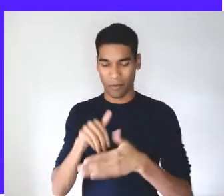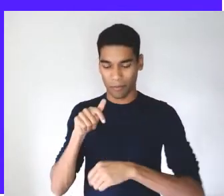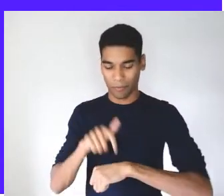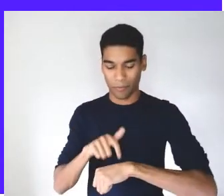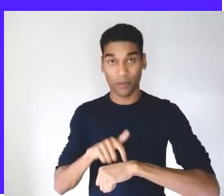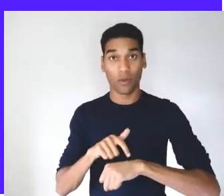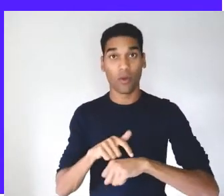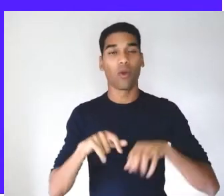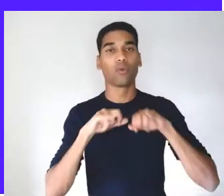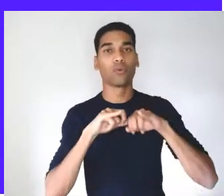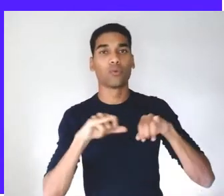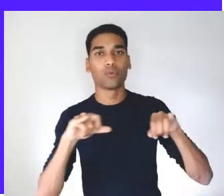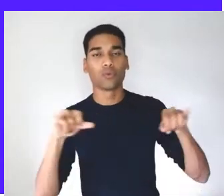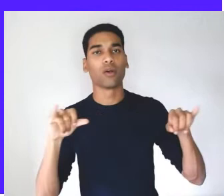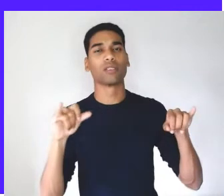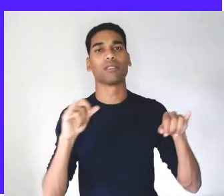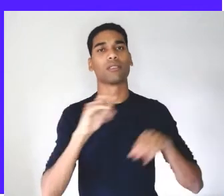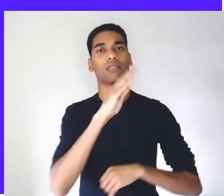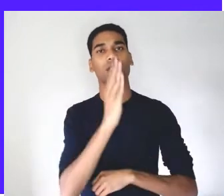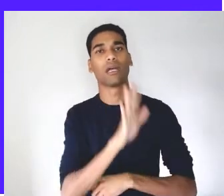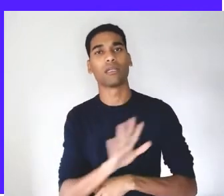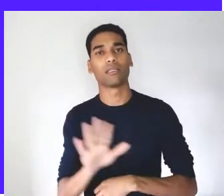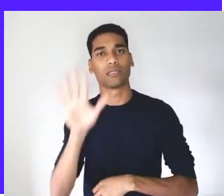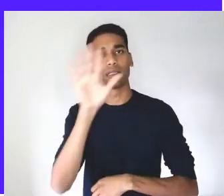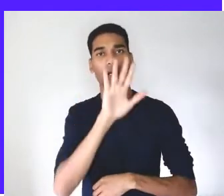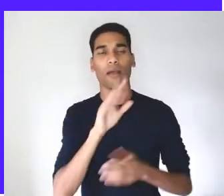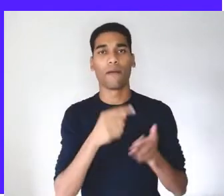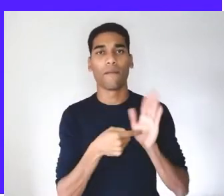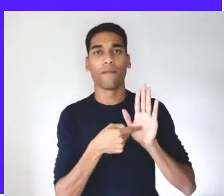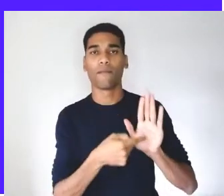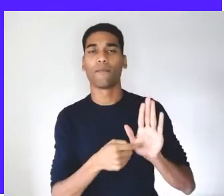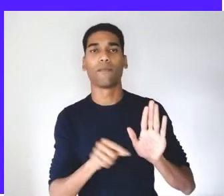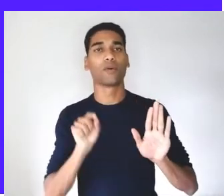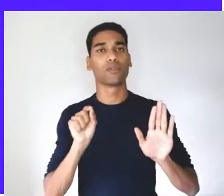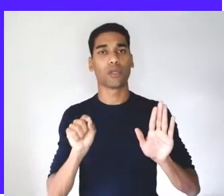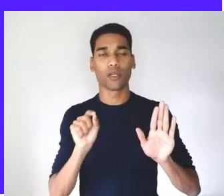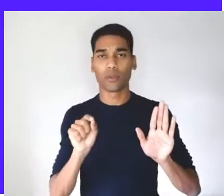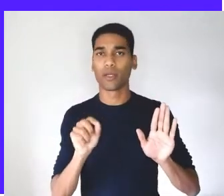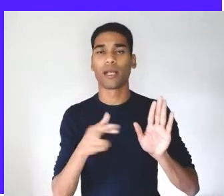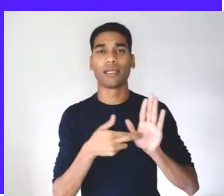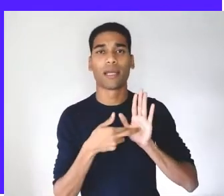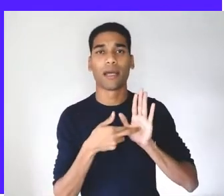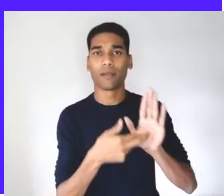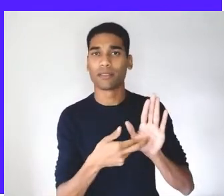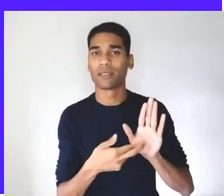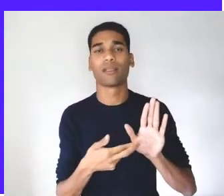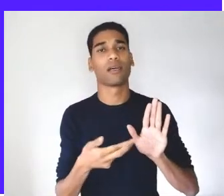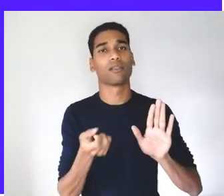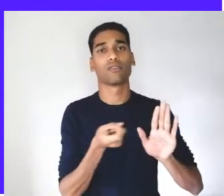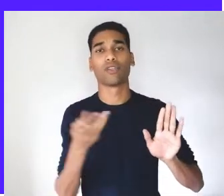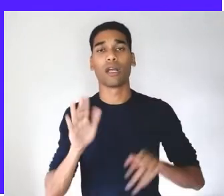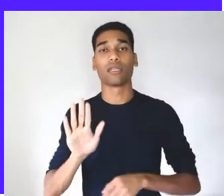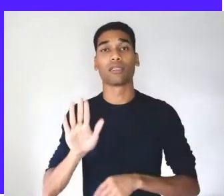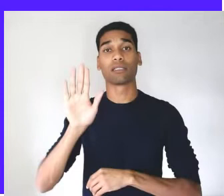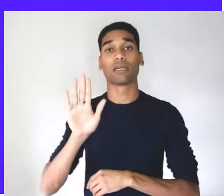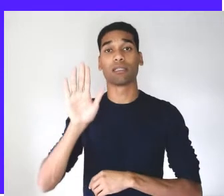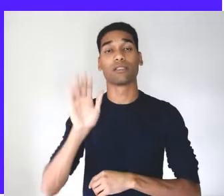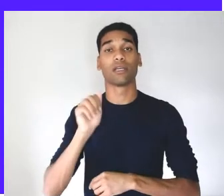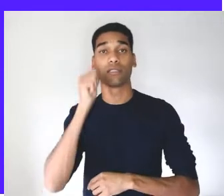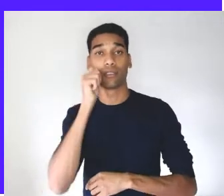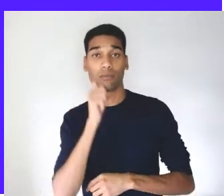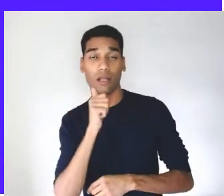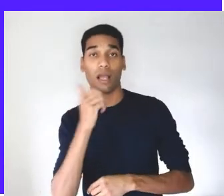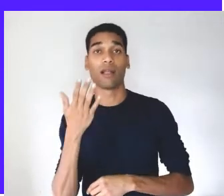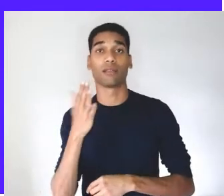falando da representatividade na candidatura, né, das candidaturas de mulheres negras, homens brancos, homens negros, enfim. Essa era